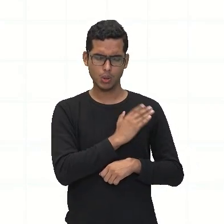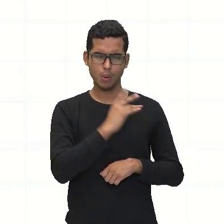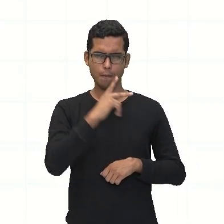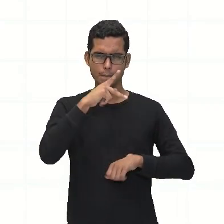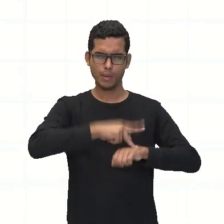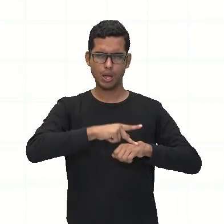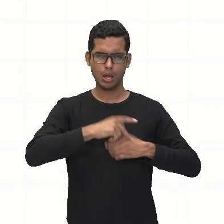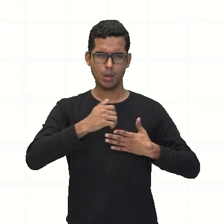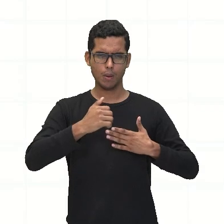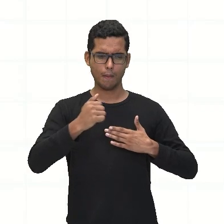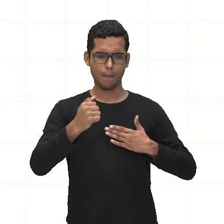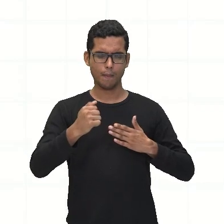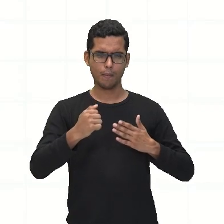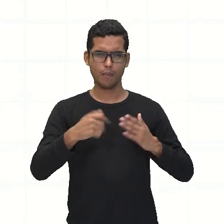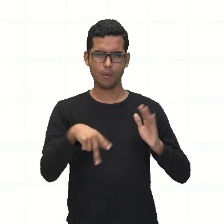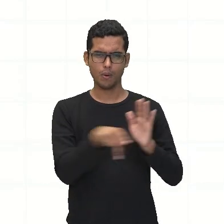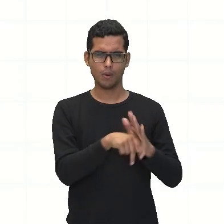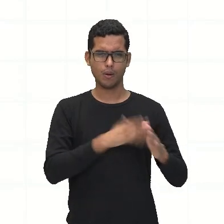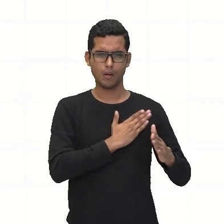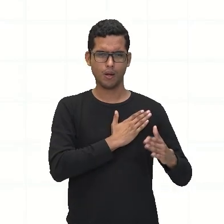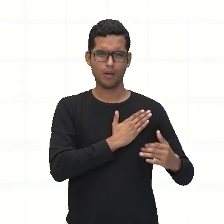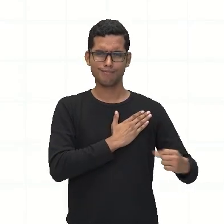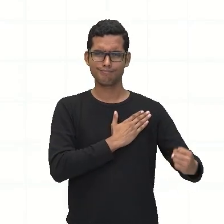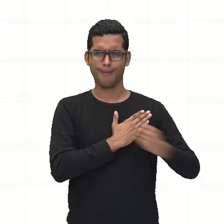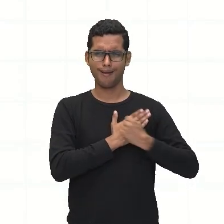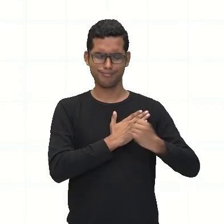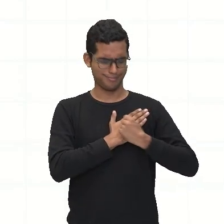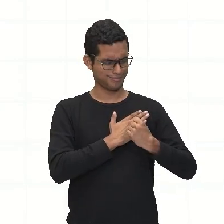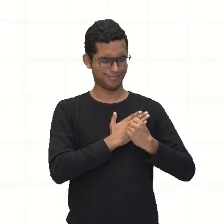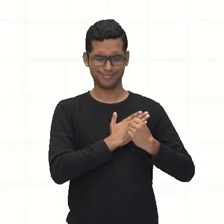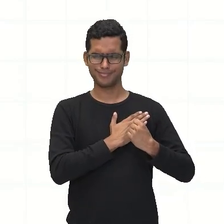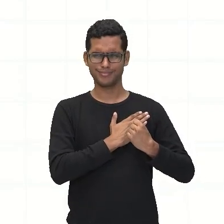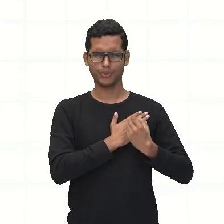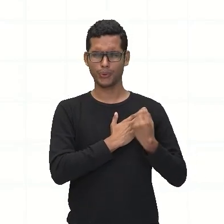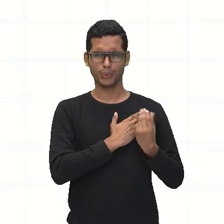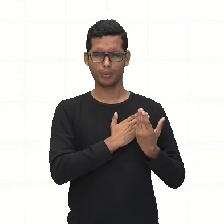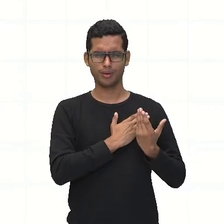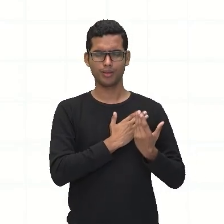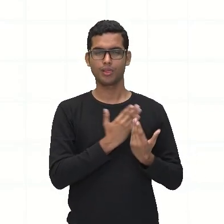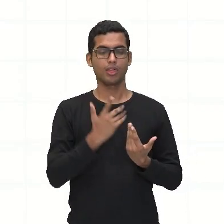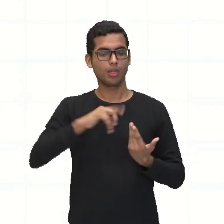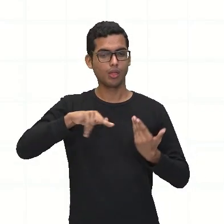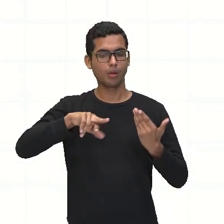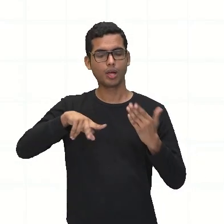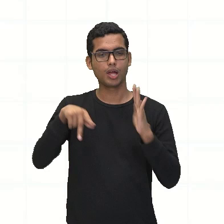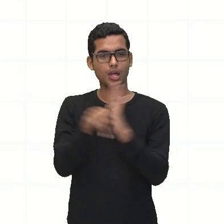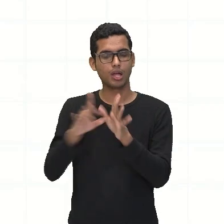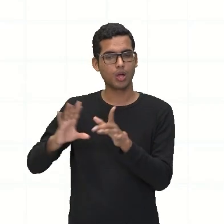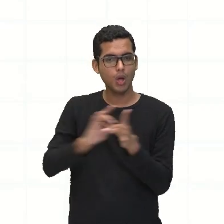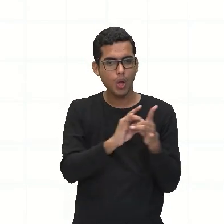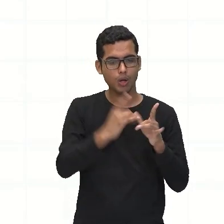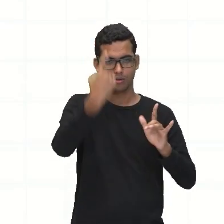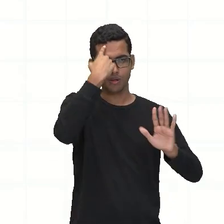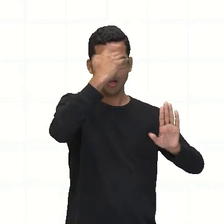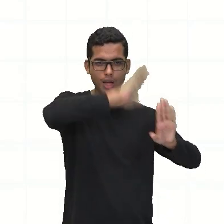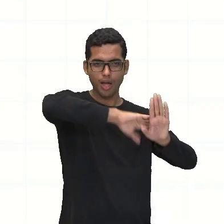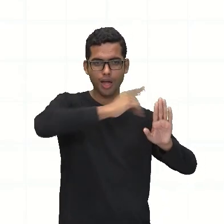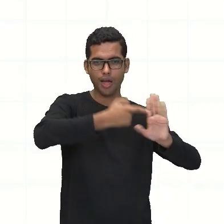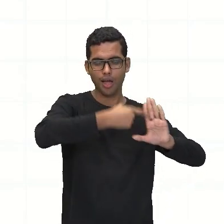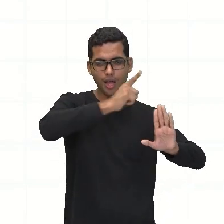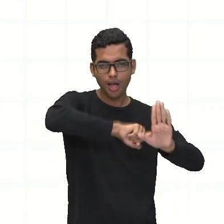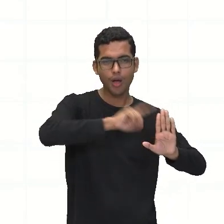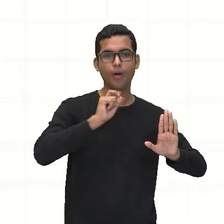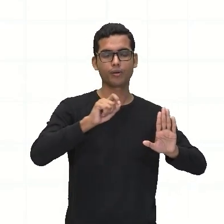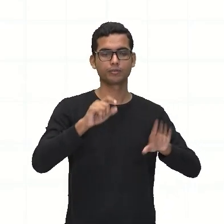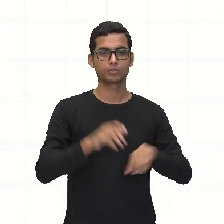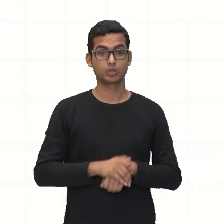seu peito, literalmente, bate o quê? Um coração, um órgão fundamental para a nossa